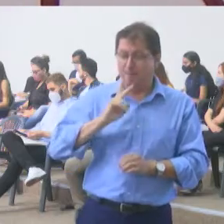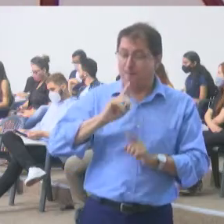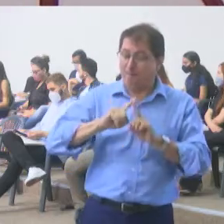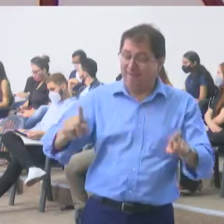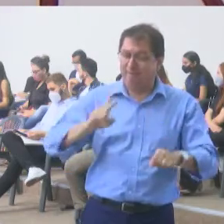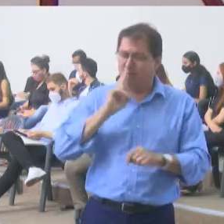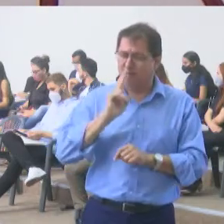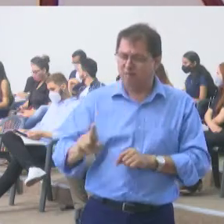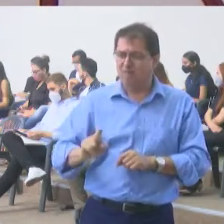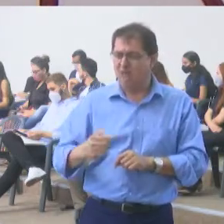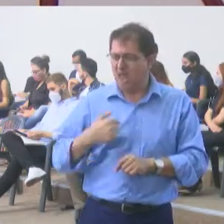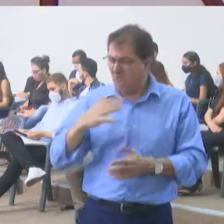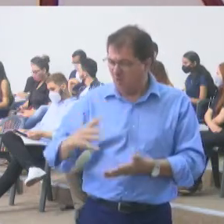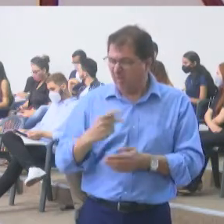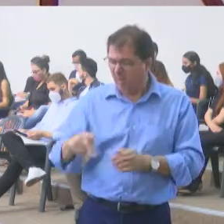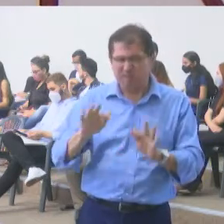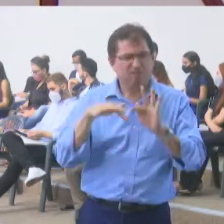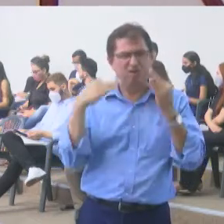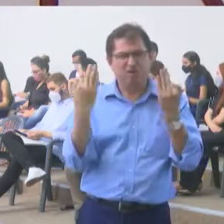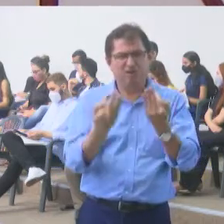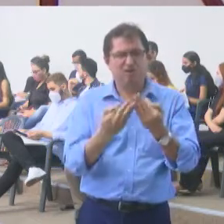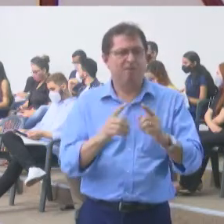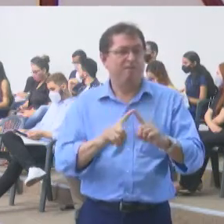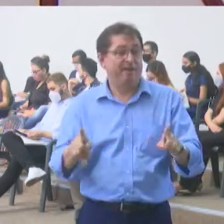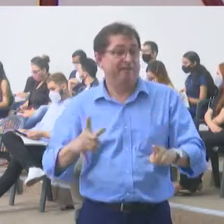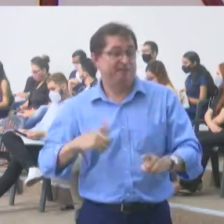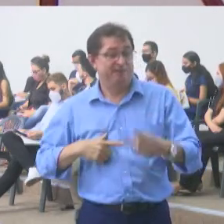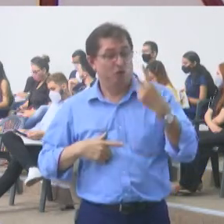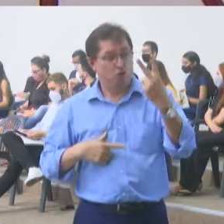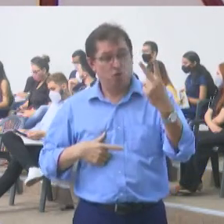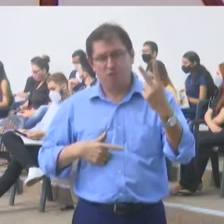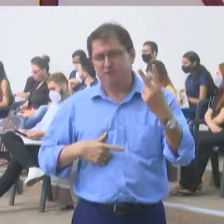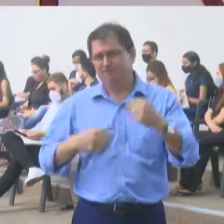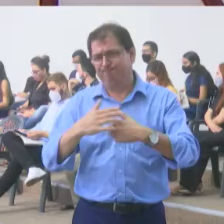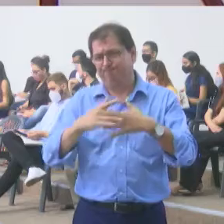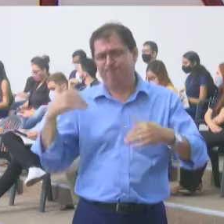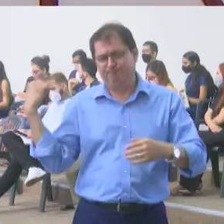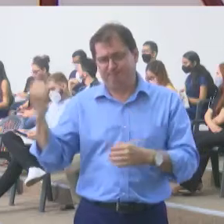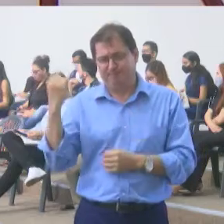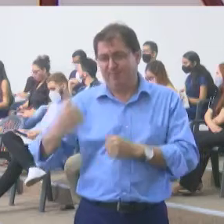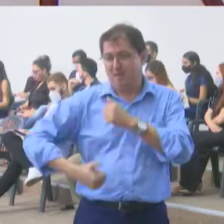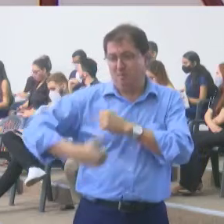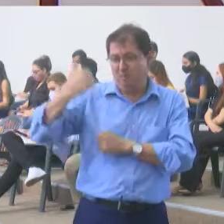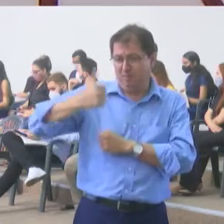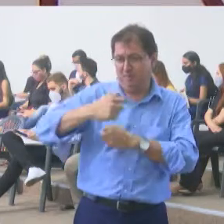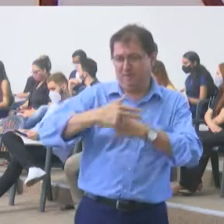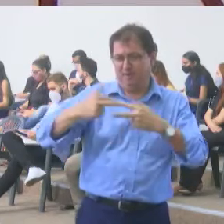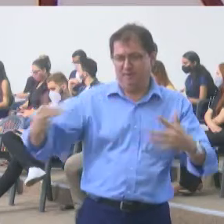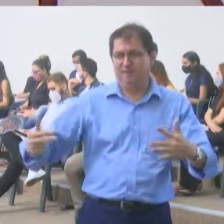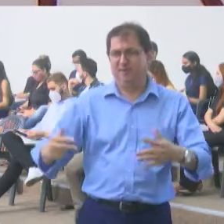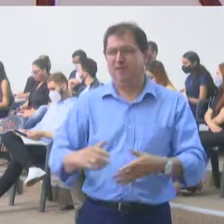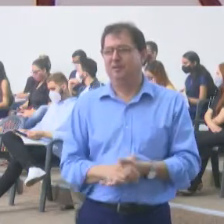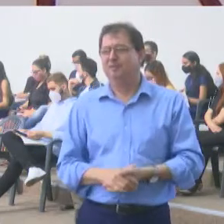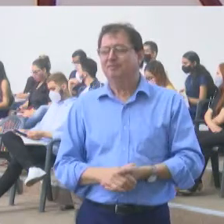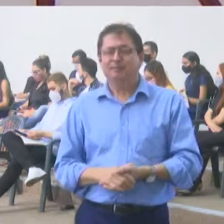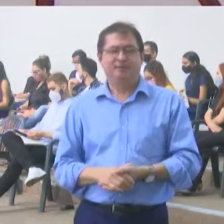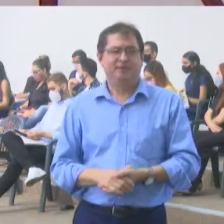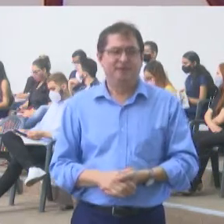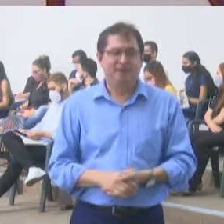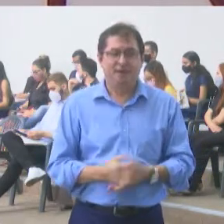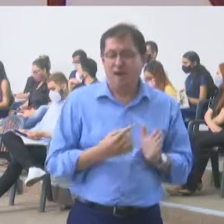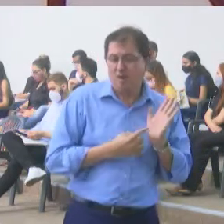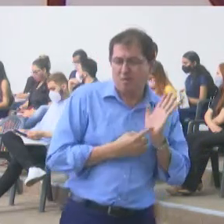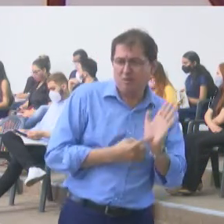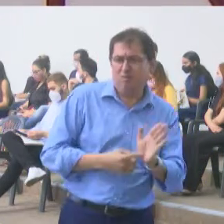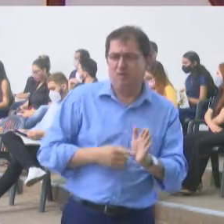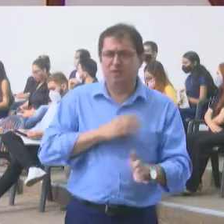Eu vou resgatar essa família. E aqui existem duas coisas importantes acontecendo. A primeira delas é que essa oferta que Boaz fez aqui